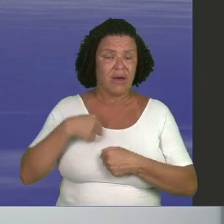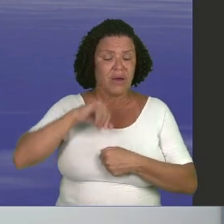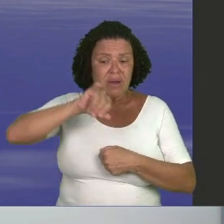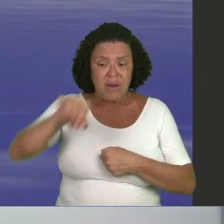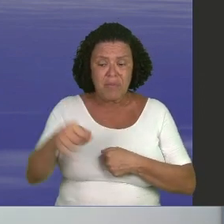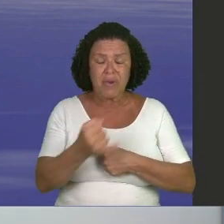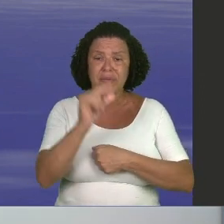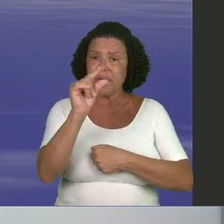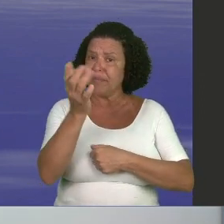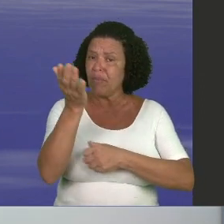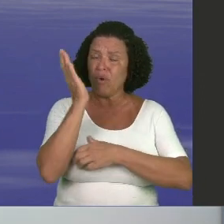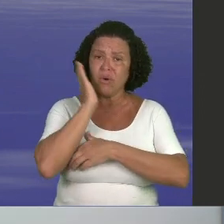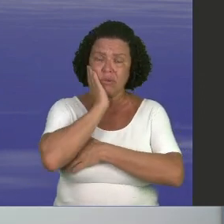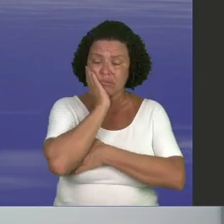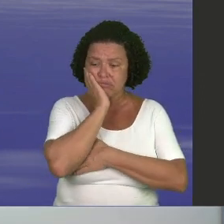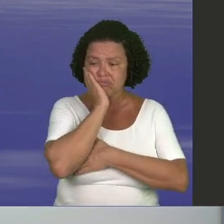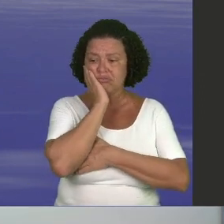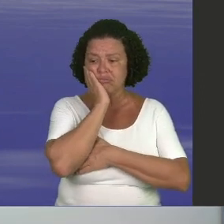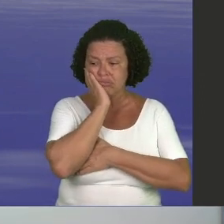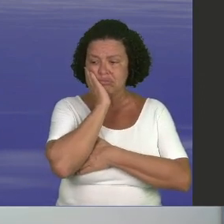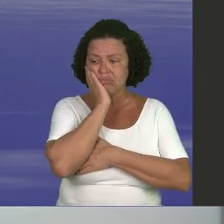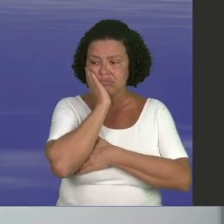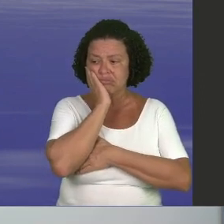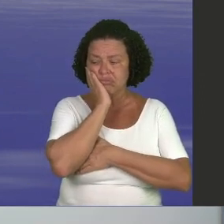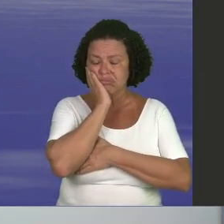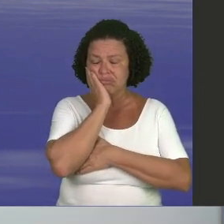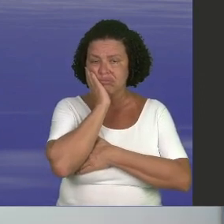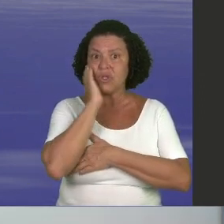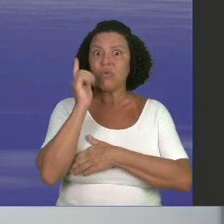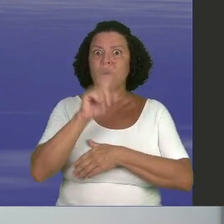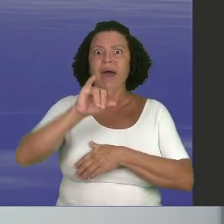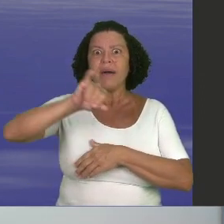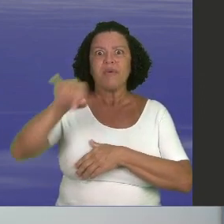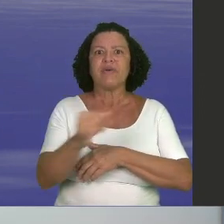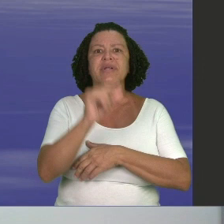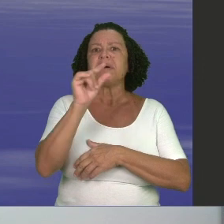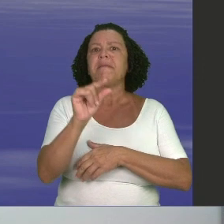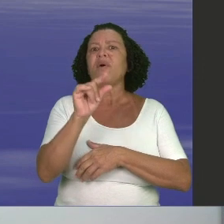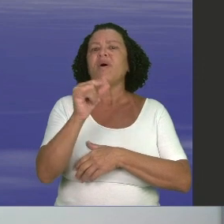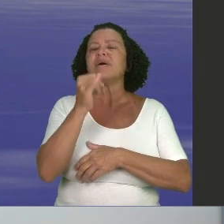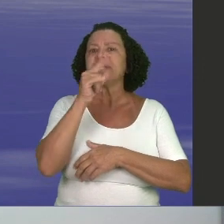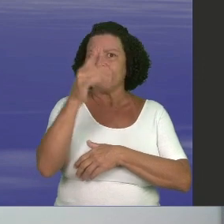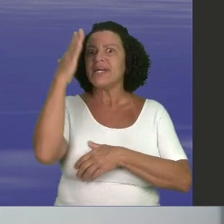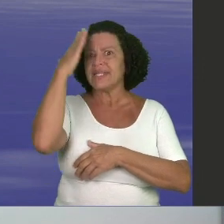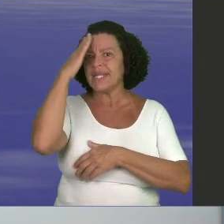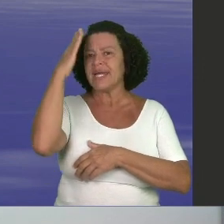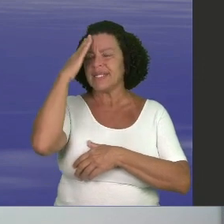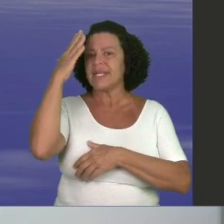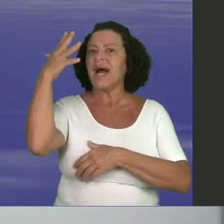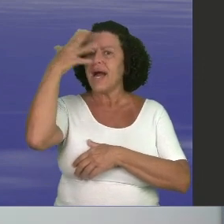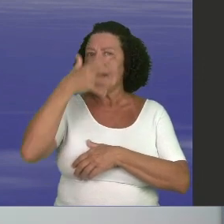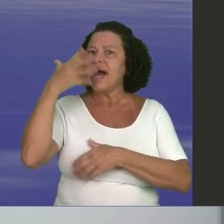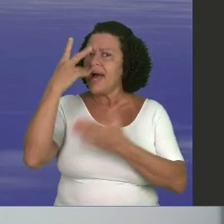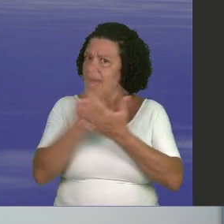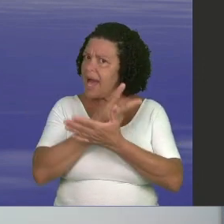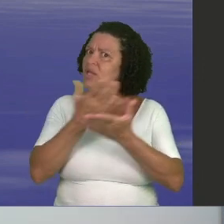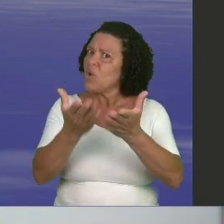tão pouco". Mas não é aproveitar tão pouco depois, senão a pessoa vai entender errado aqui a palestra de hoje.